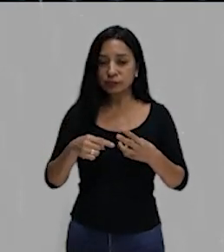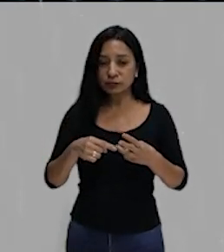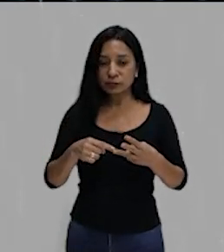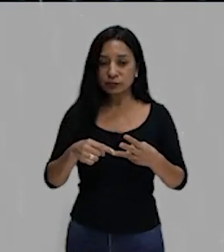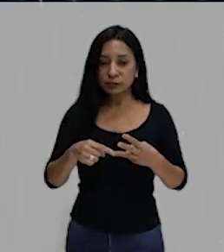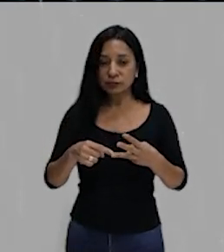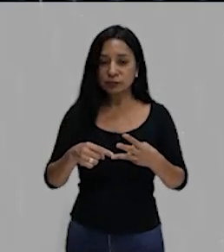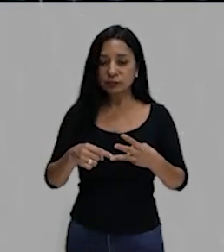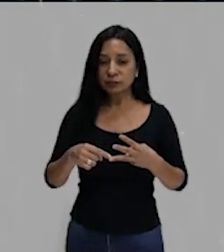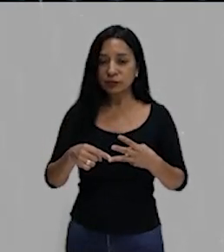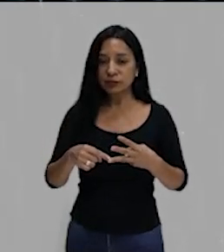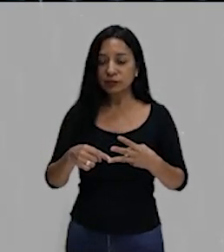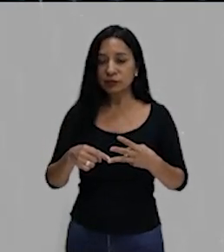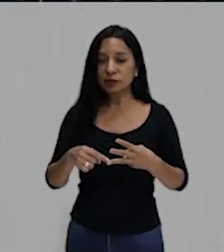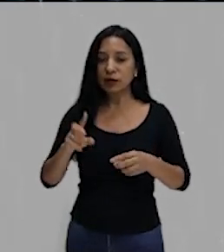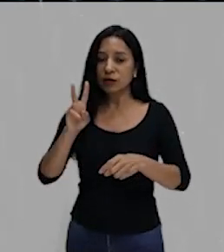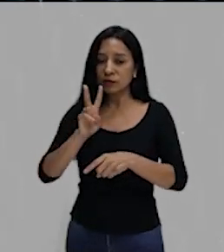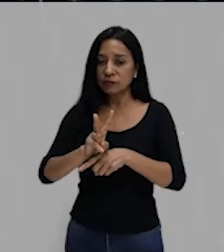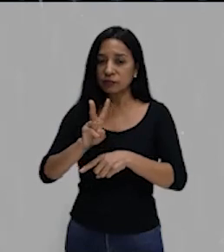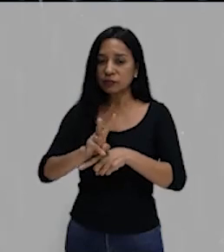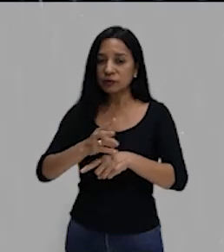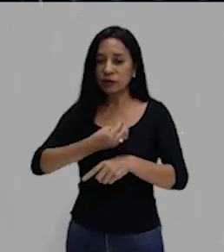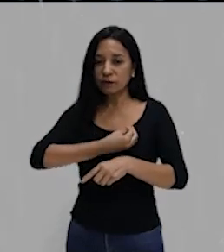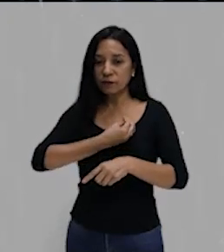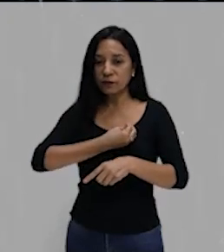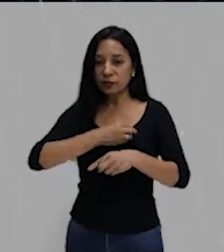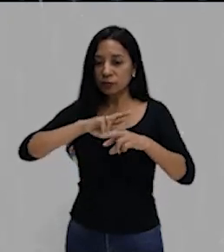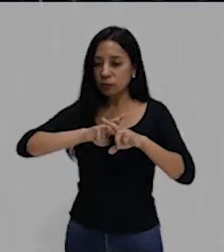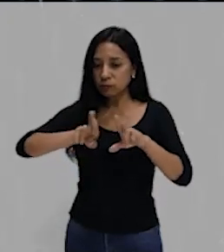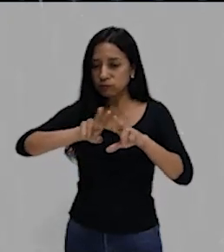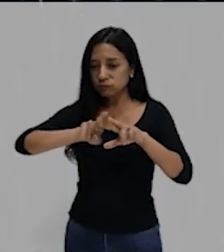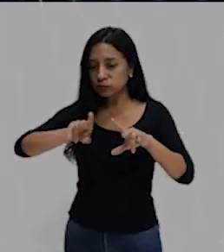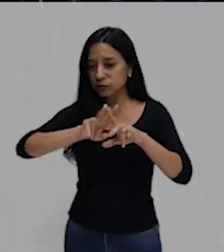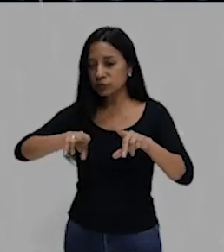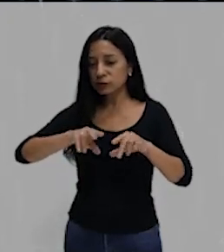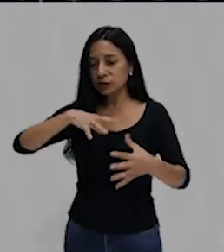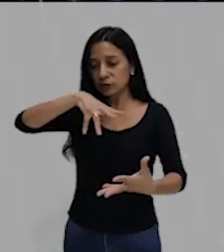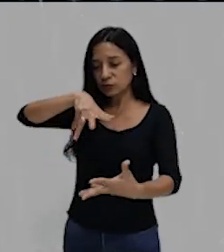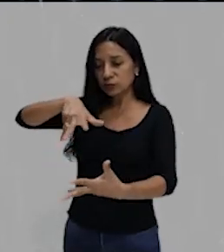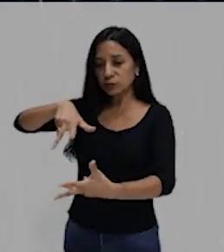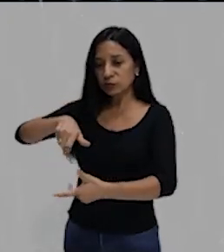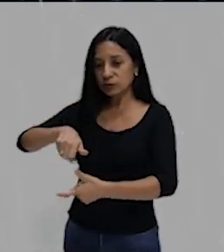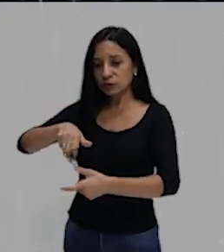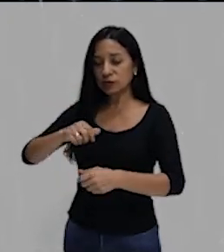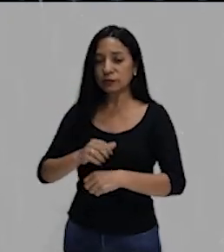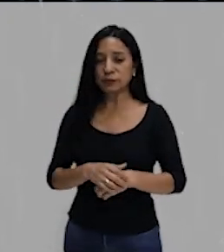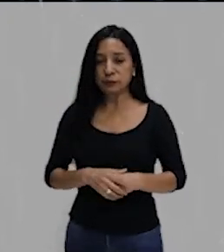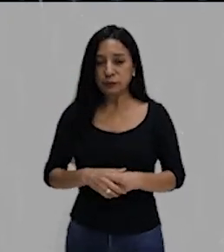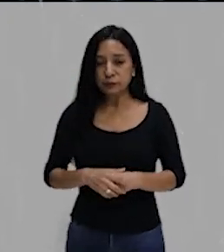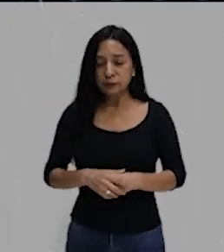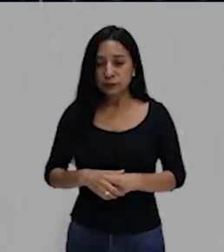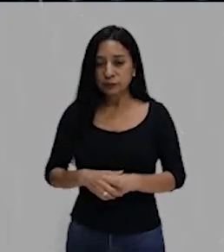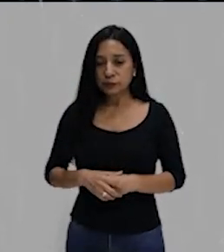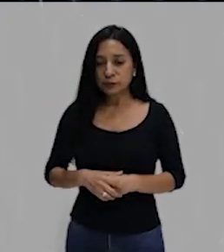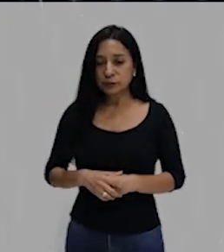do planeta. Mais uma vez um princípio que trabalha sobre a proteção do meio